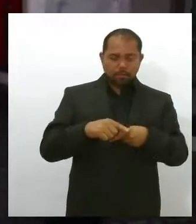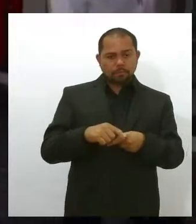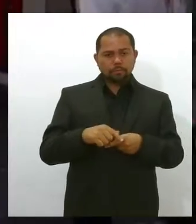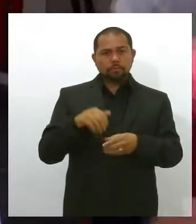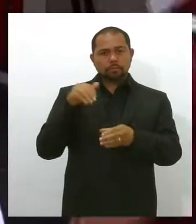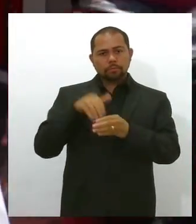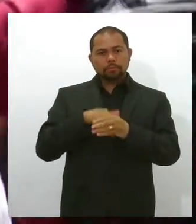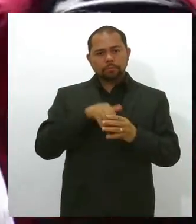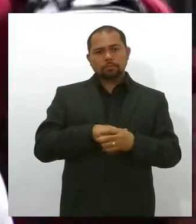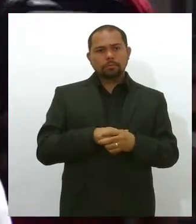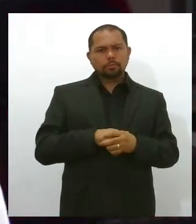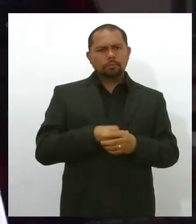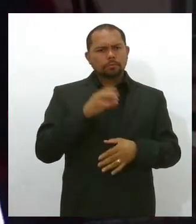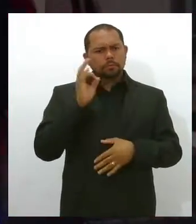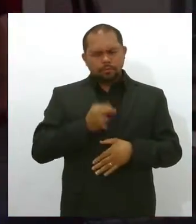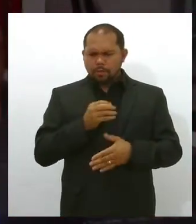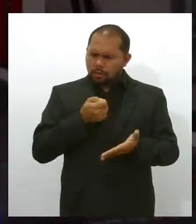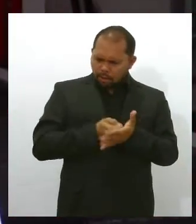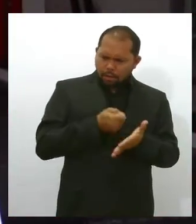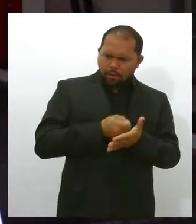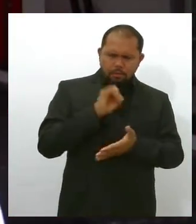cobrar mesmo